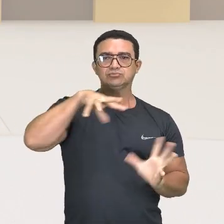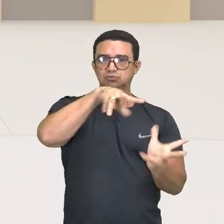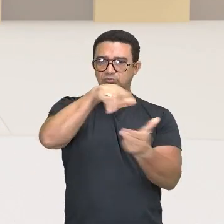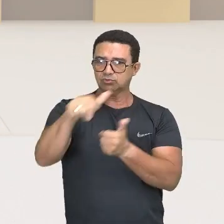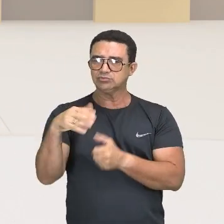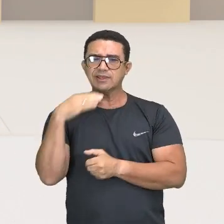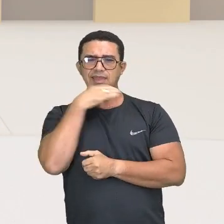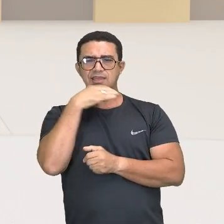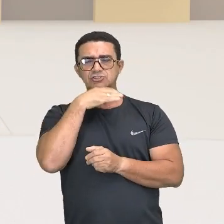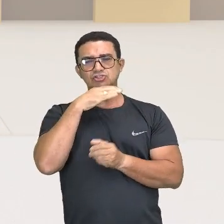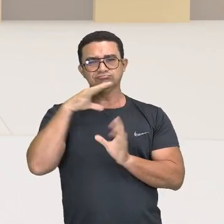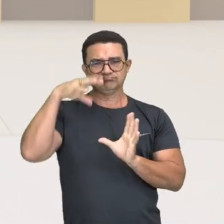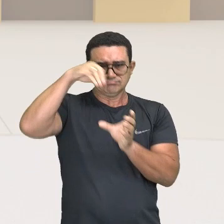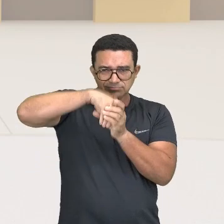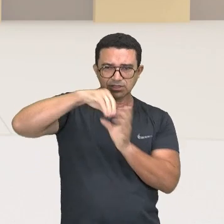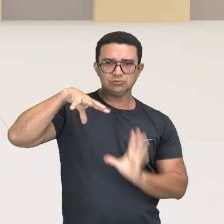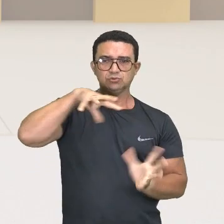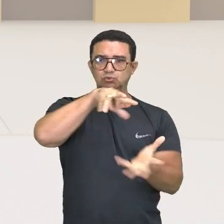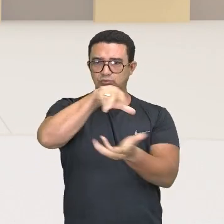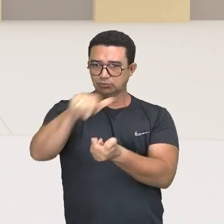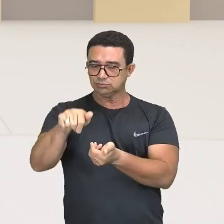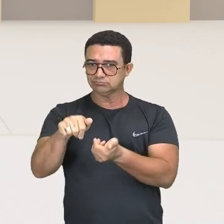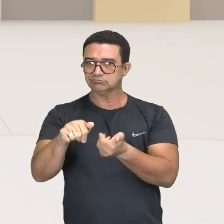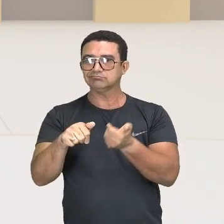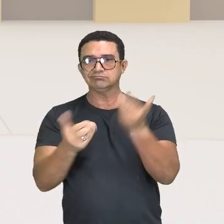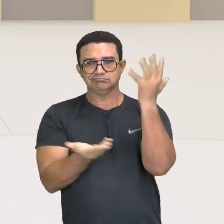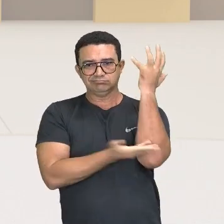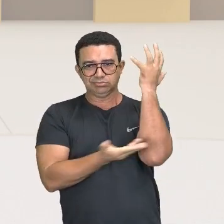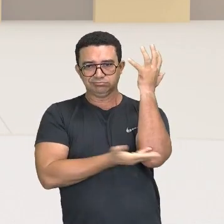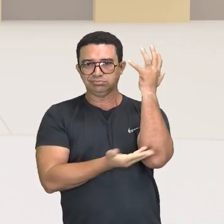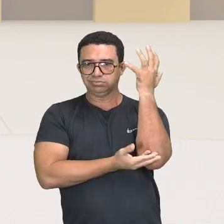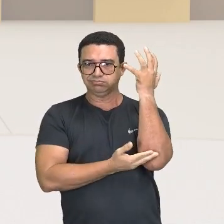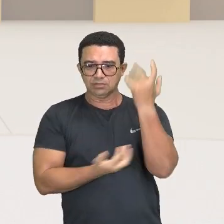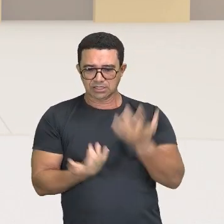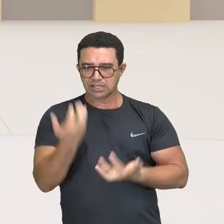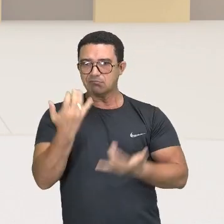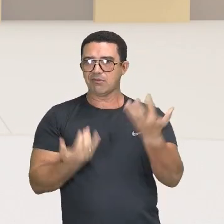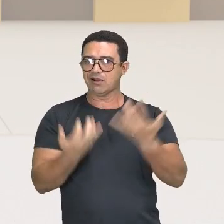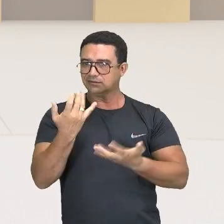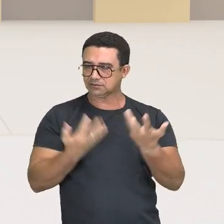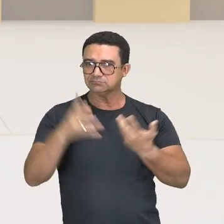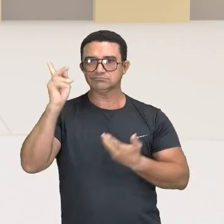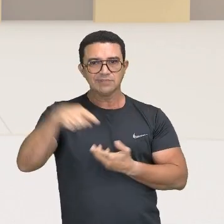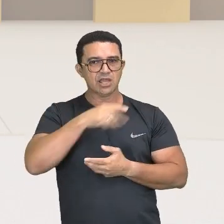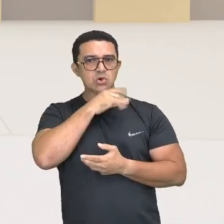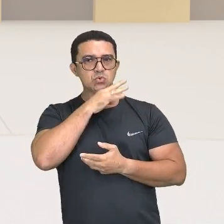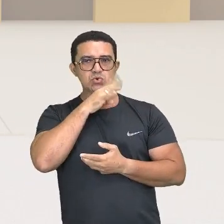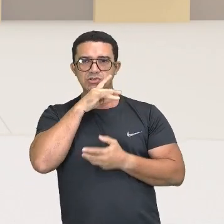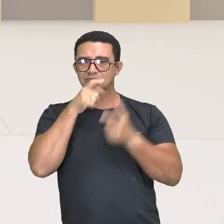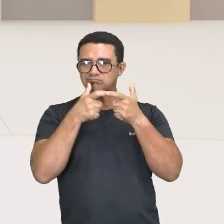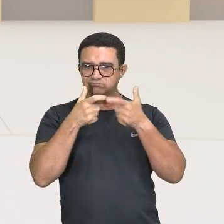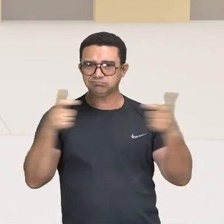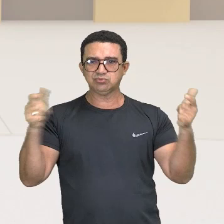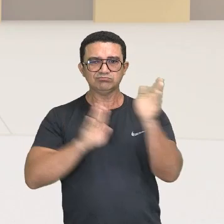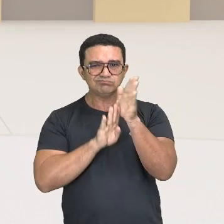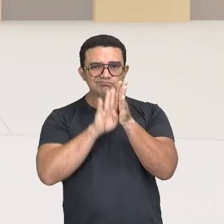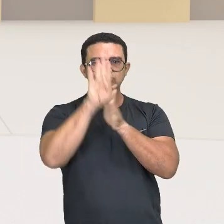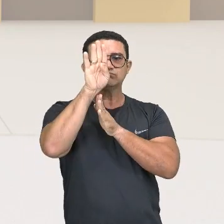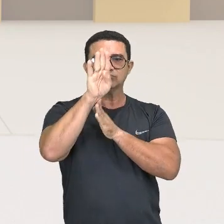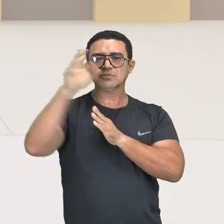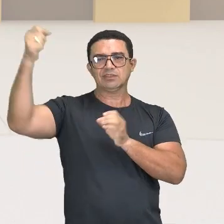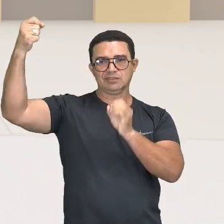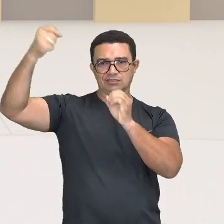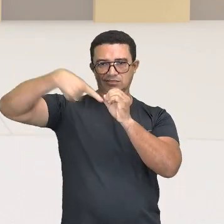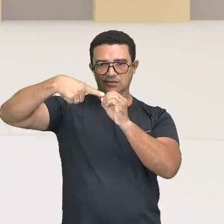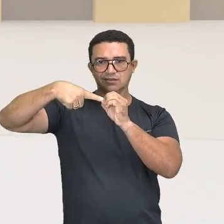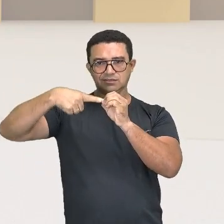aqui dentro do planeta, tá certo? Então as queimadas também são prejudiciais aí para aumentar esse efeito que é